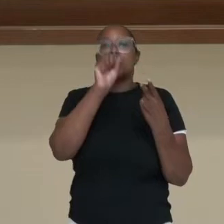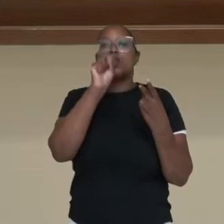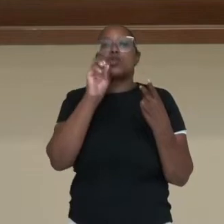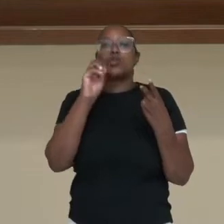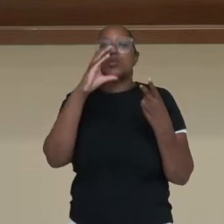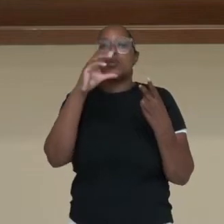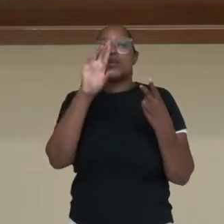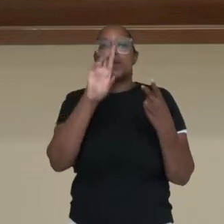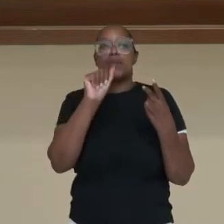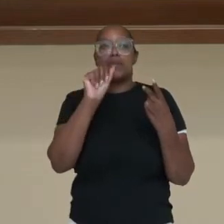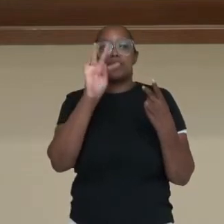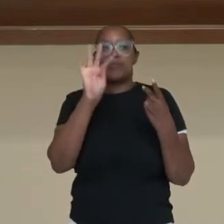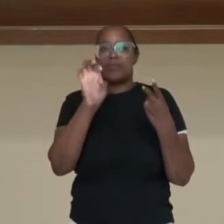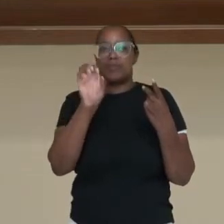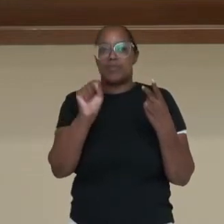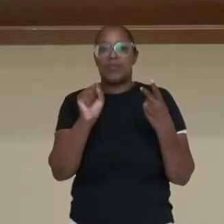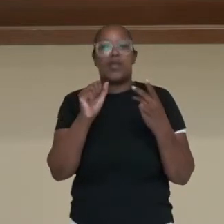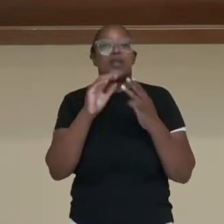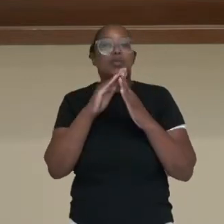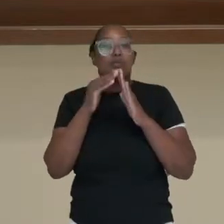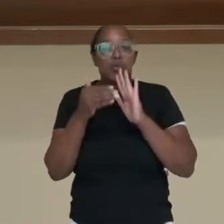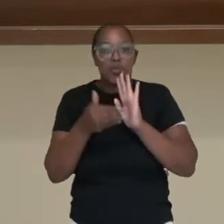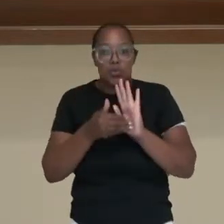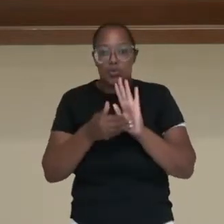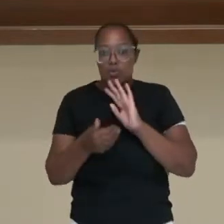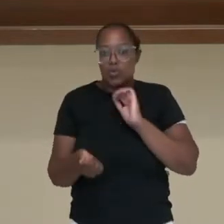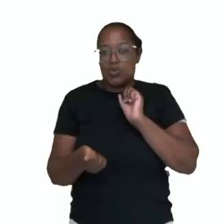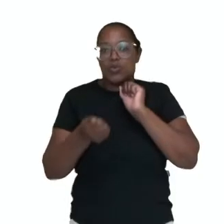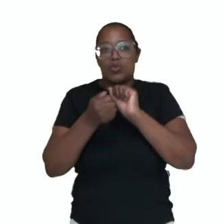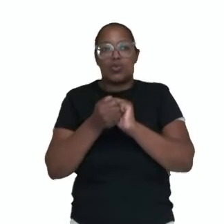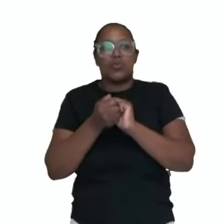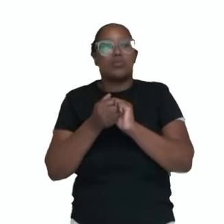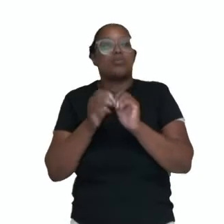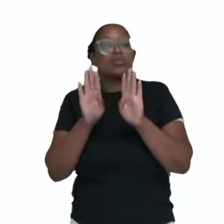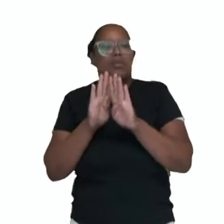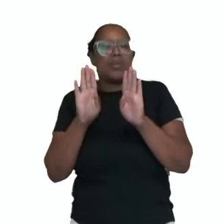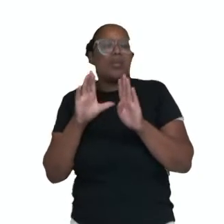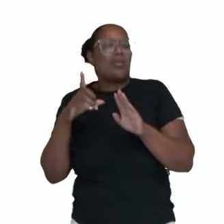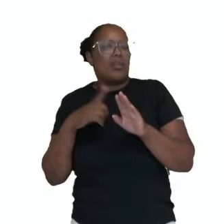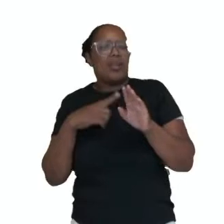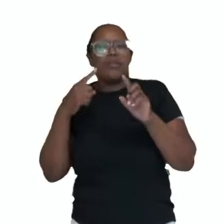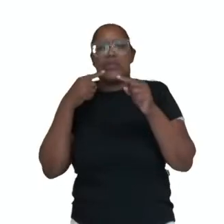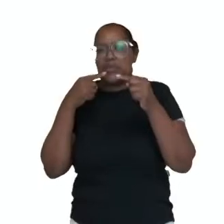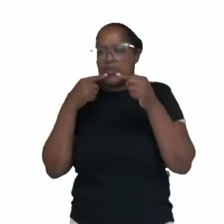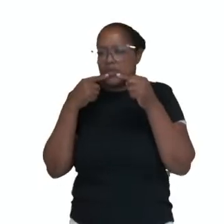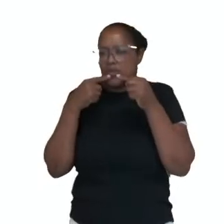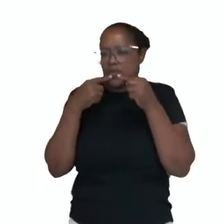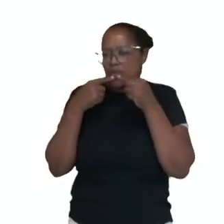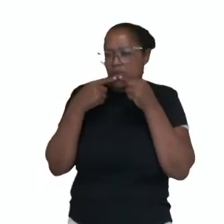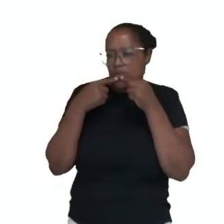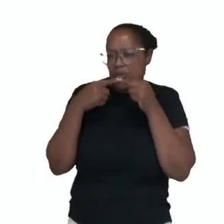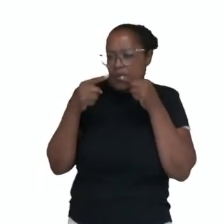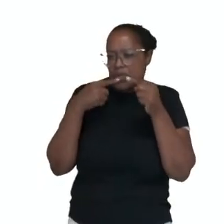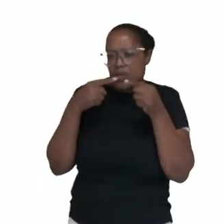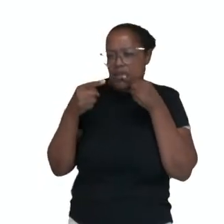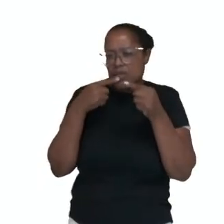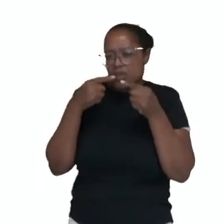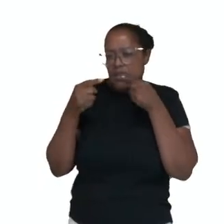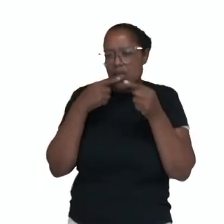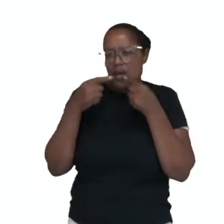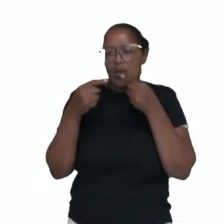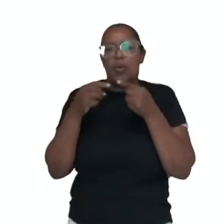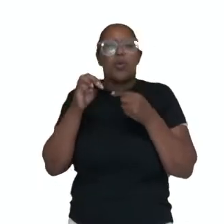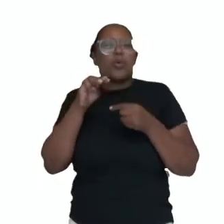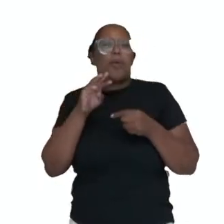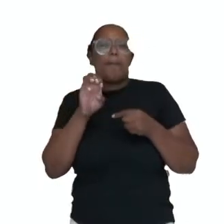o estagirista, porque ele nasceu em Estagira. Discordou de muitas das ideias de seu mestre Platão. Costuma-se